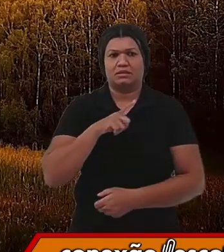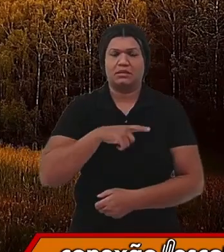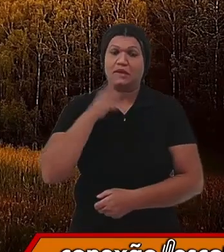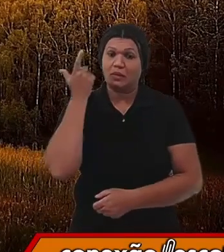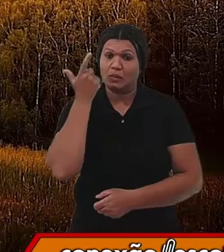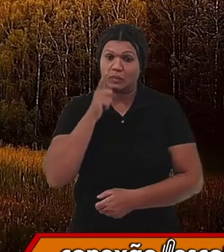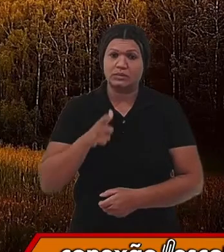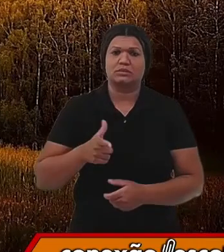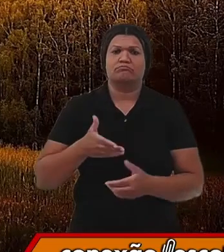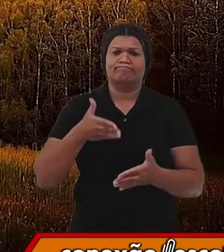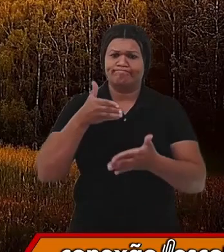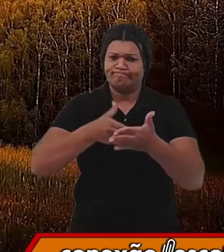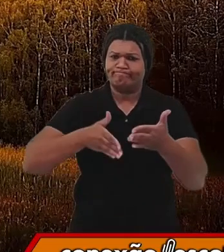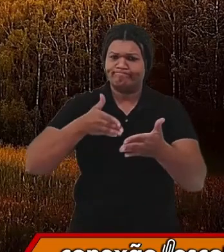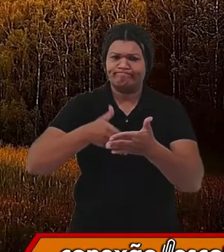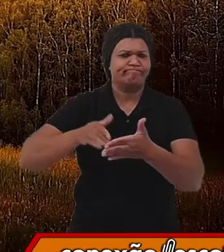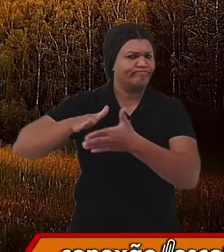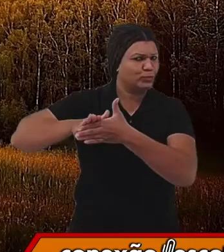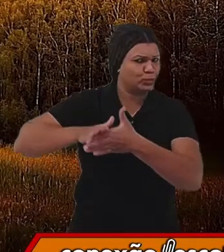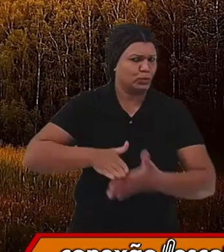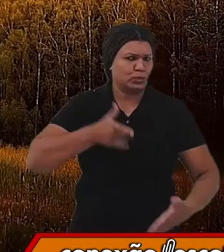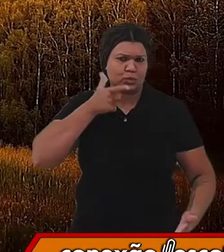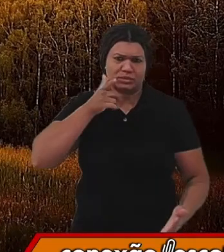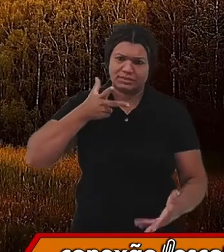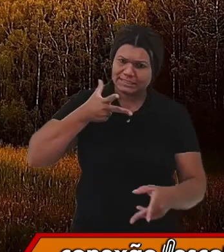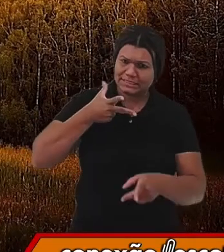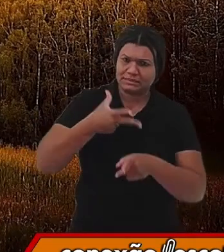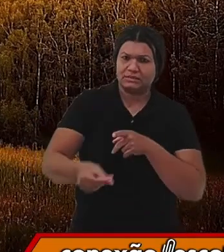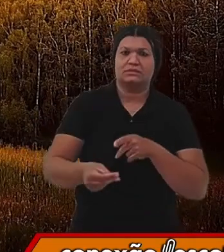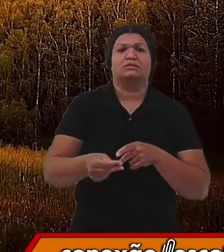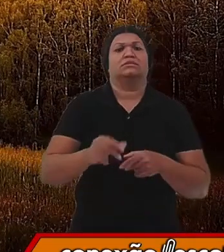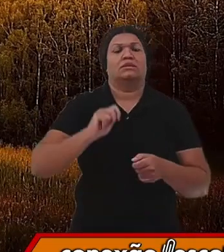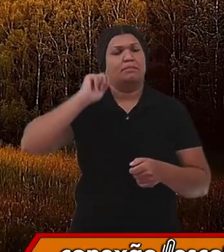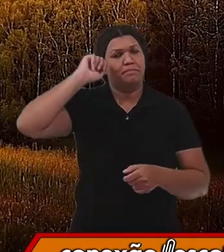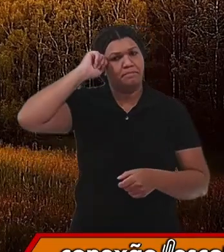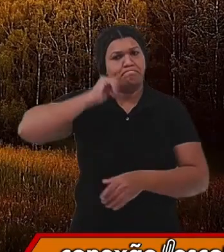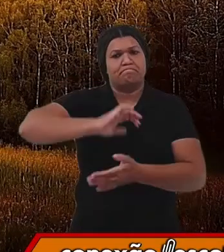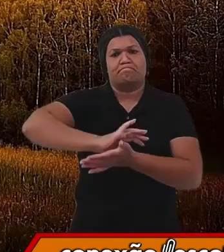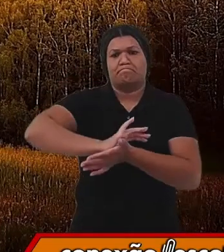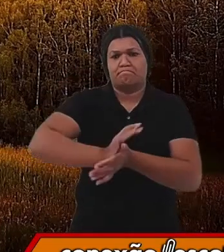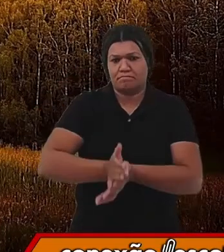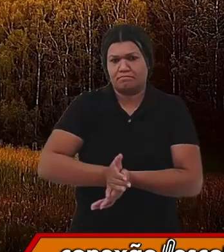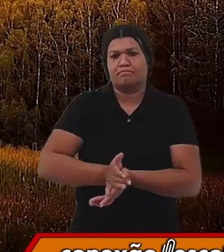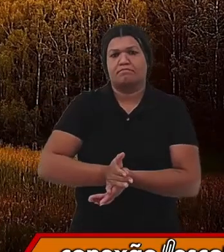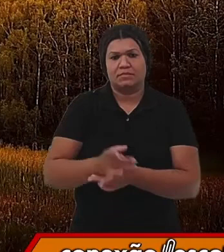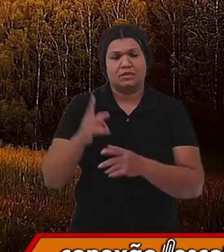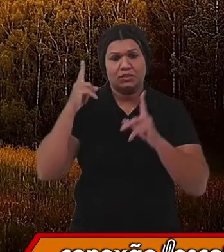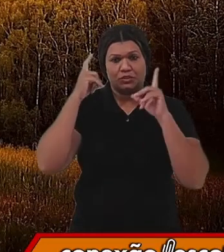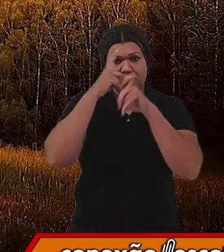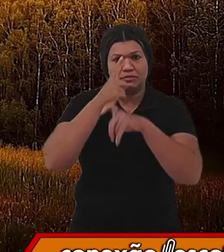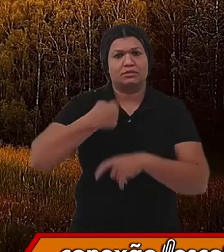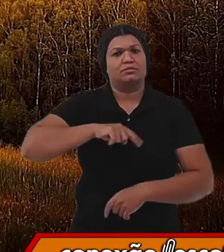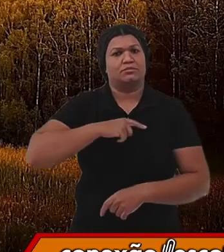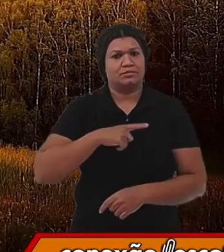consigamos romper e vencer esse racismo e essas dificuldades enfrentadas por nós.